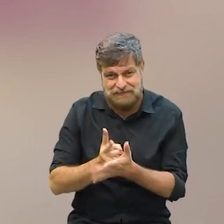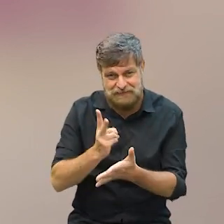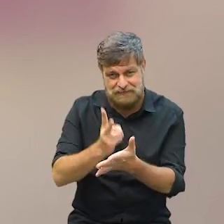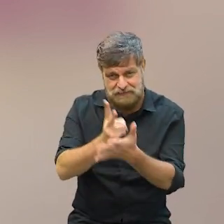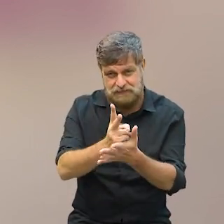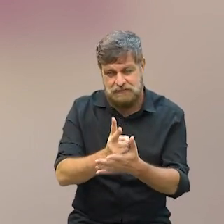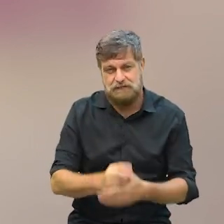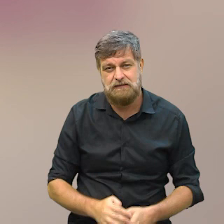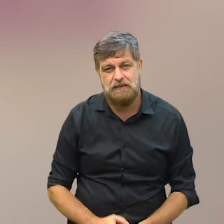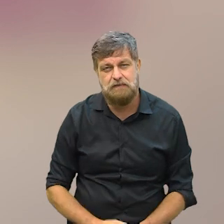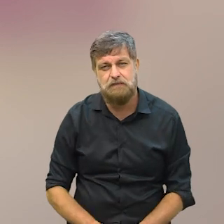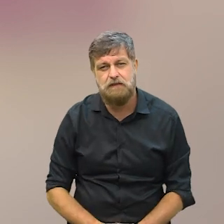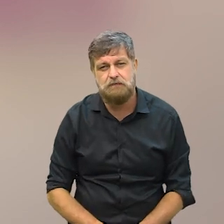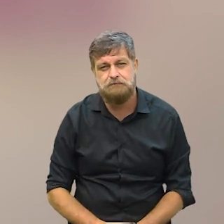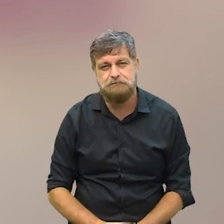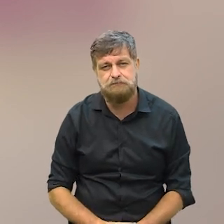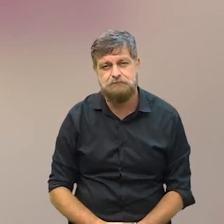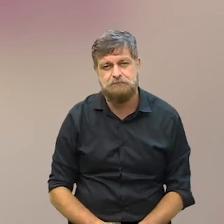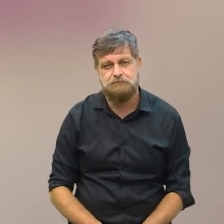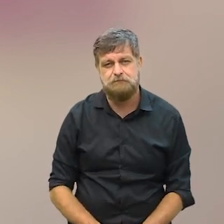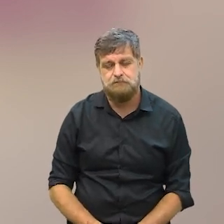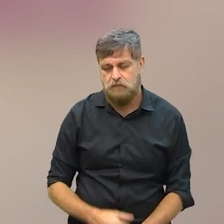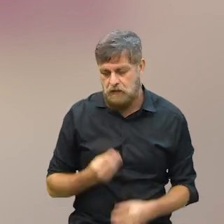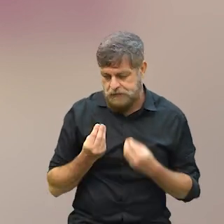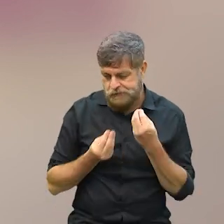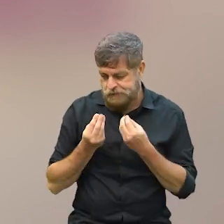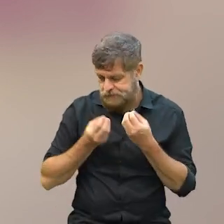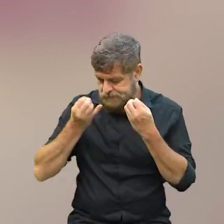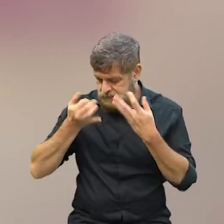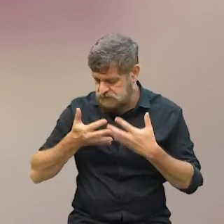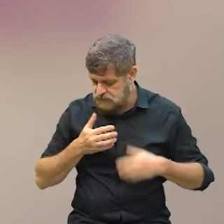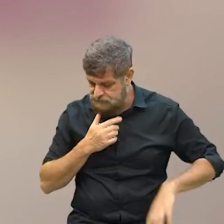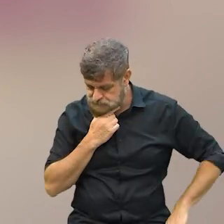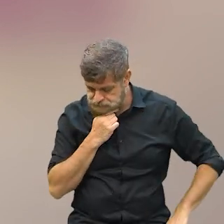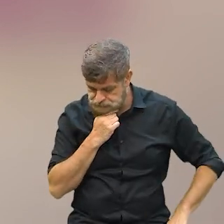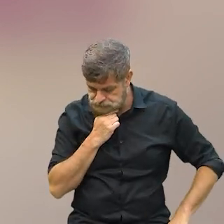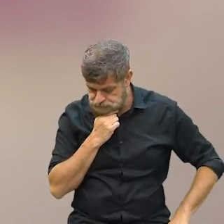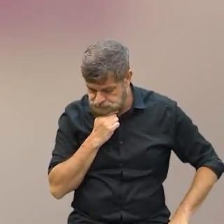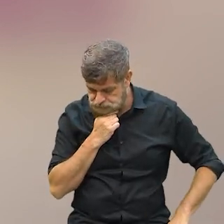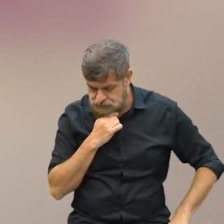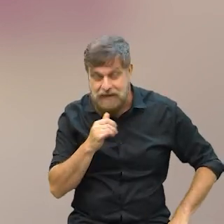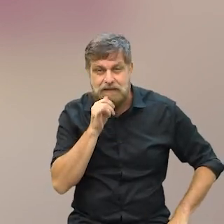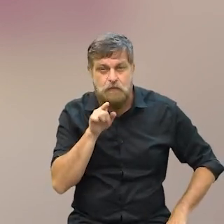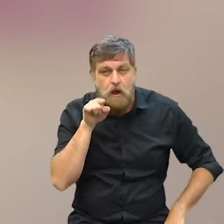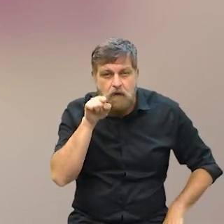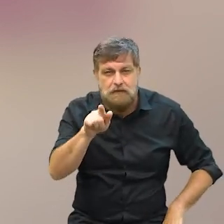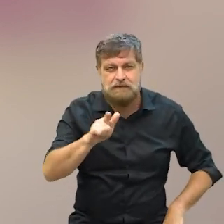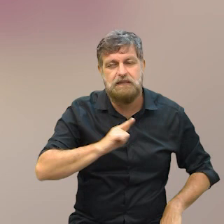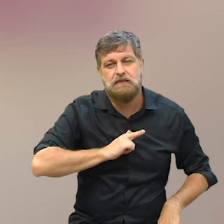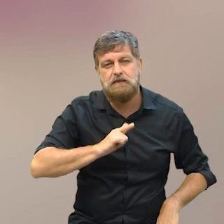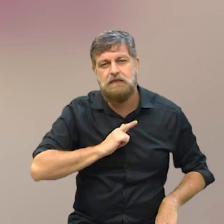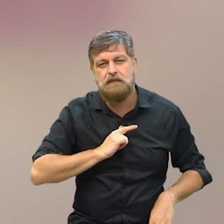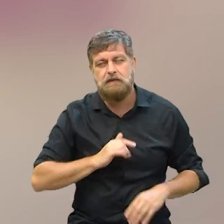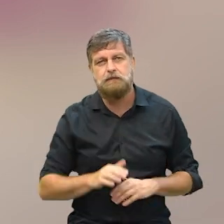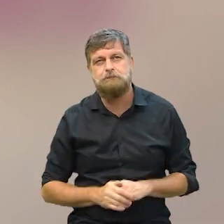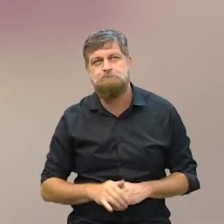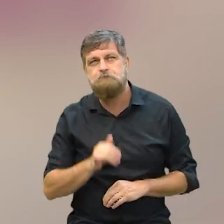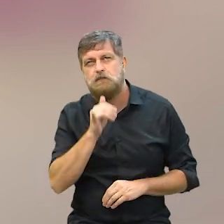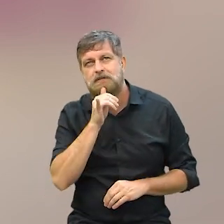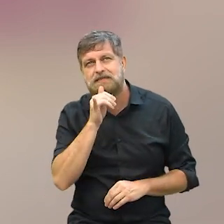Sempre está como que eu posso falar? Quando você tem, por exemplo,